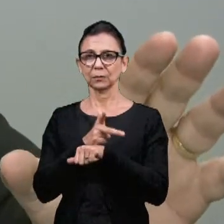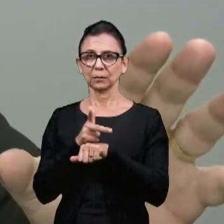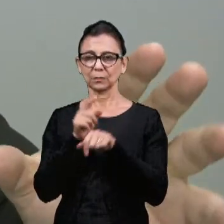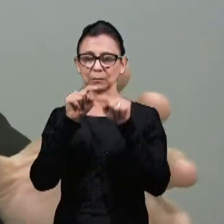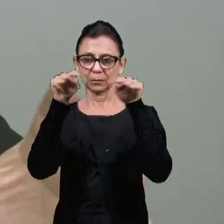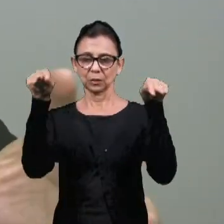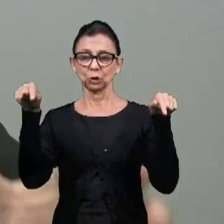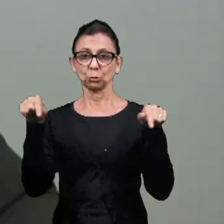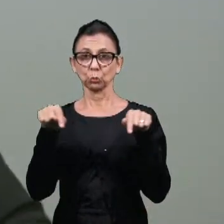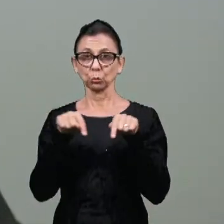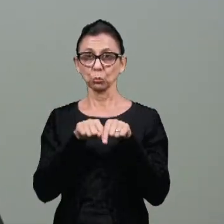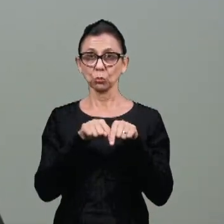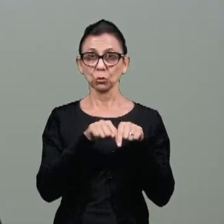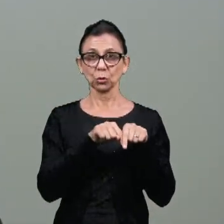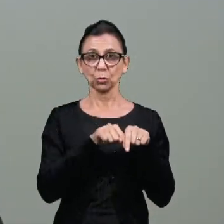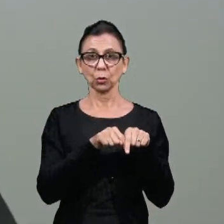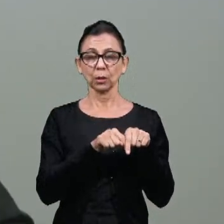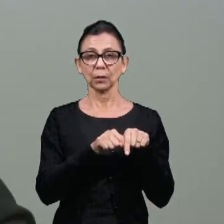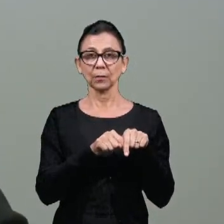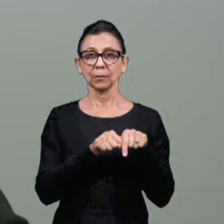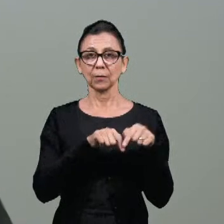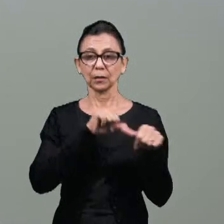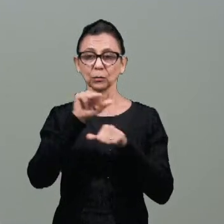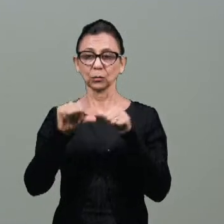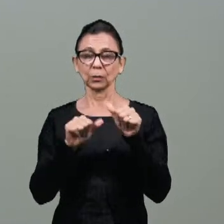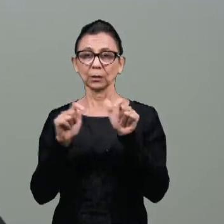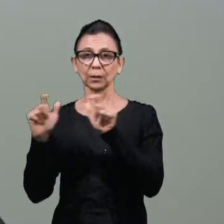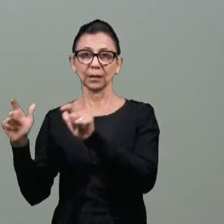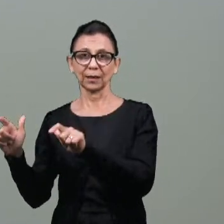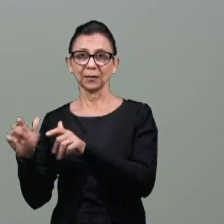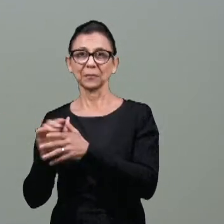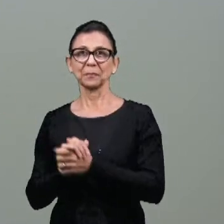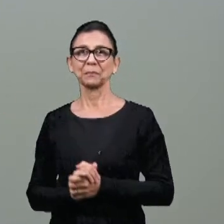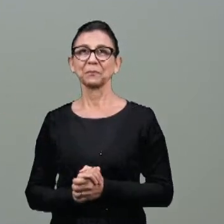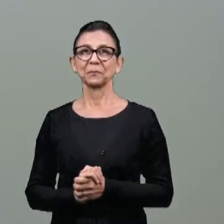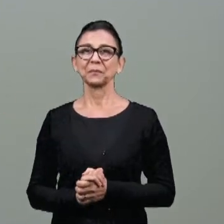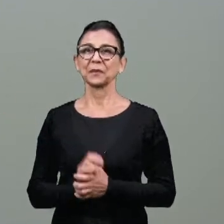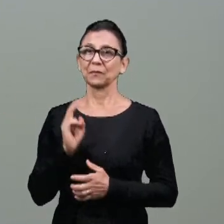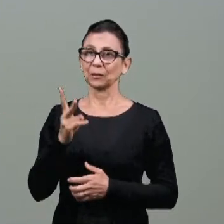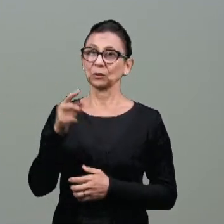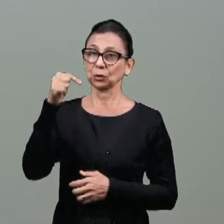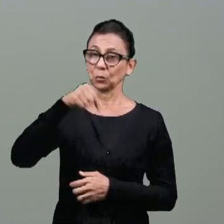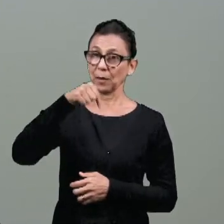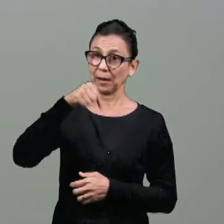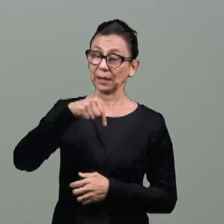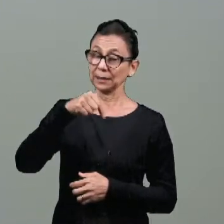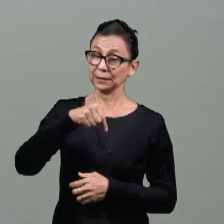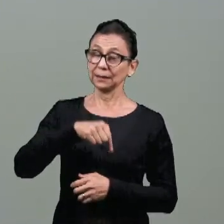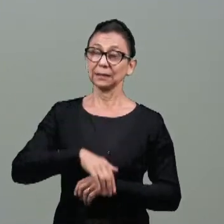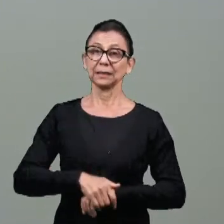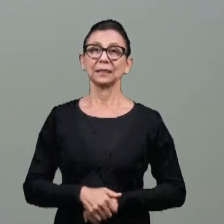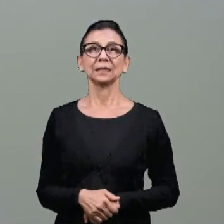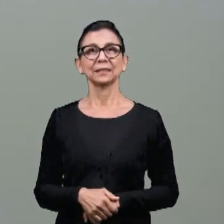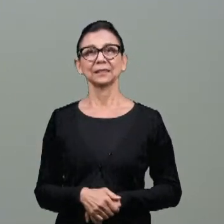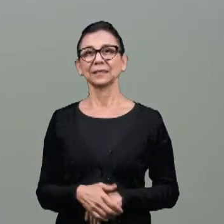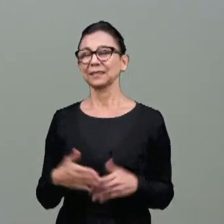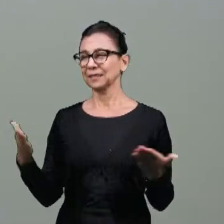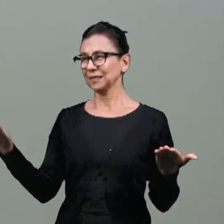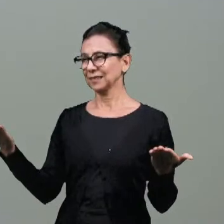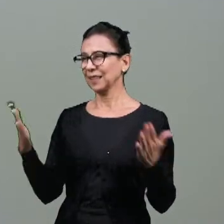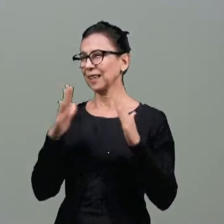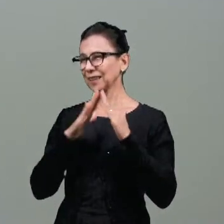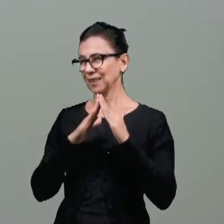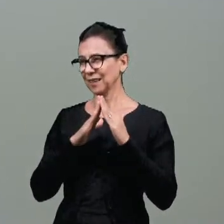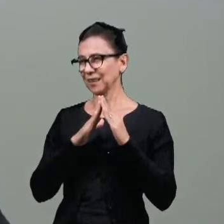ali ao estúdio, né? Do satélite, vai continuar conosco aqui na central de comunicação. Aliás, está literalmente em casa, né, pastor? Muito